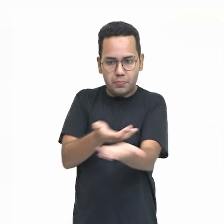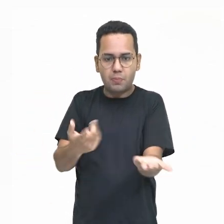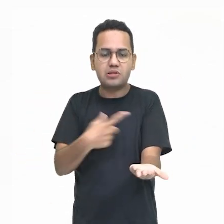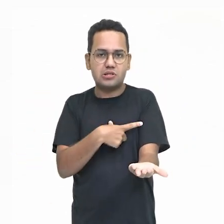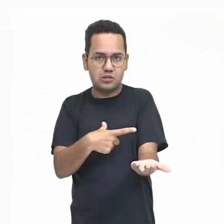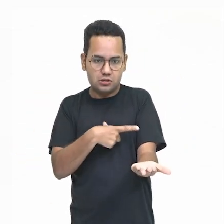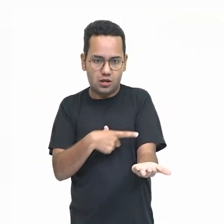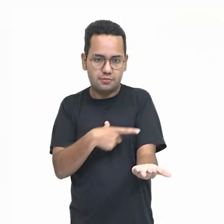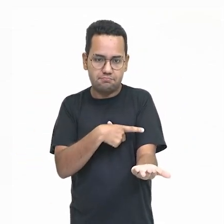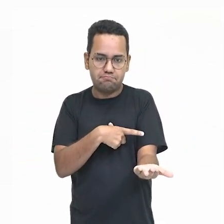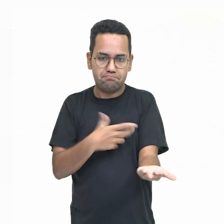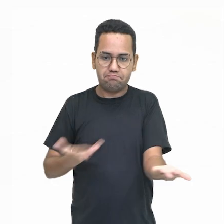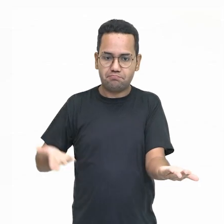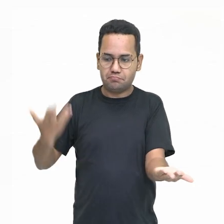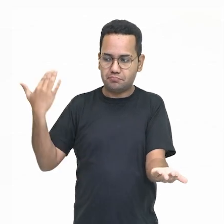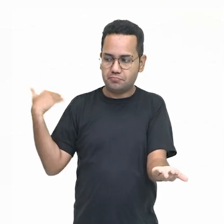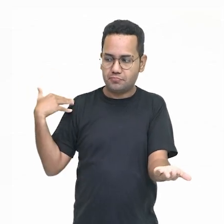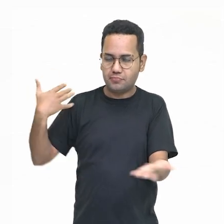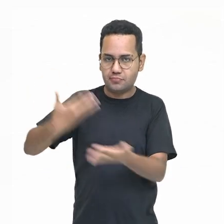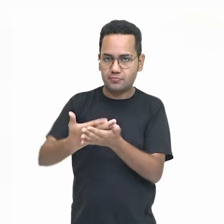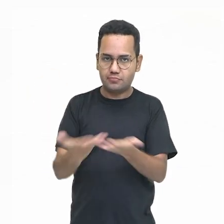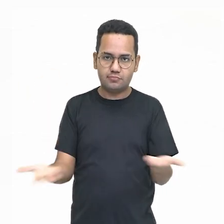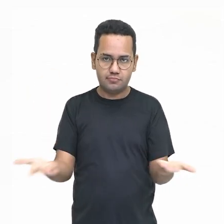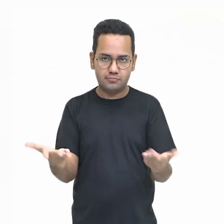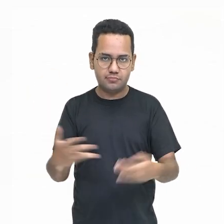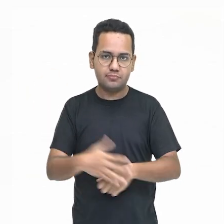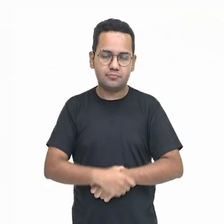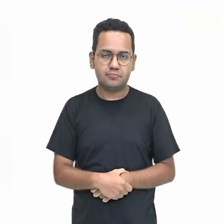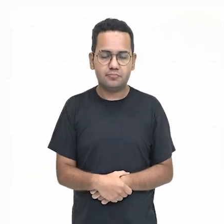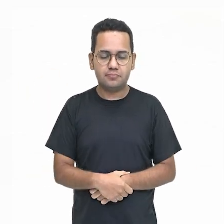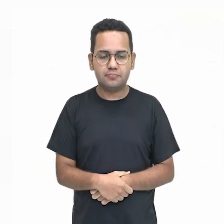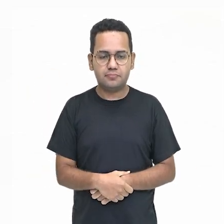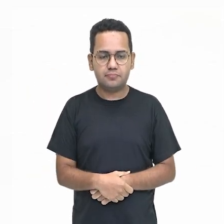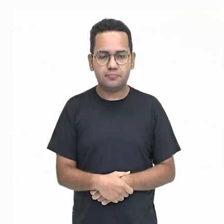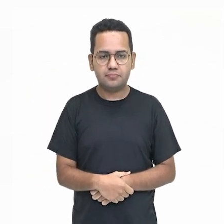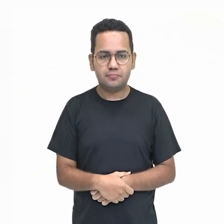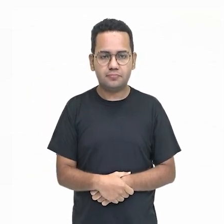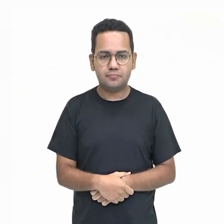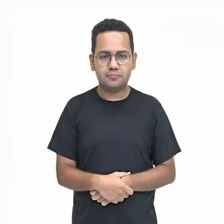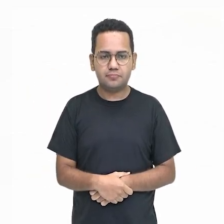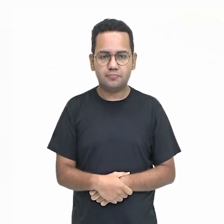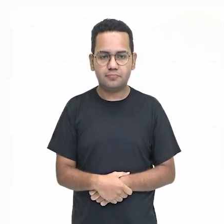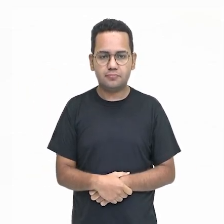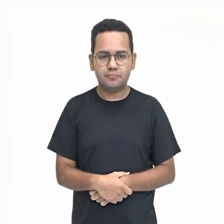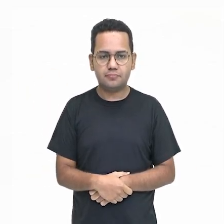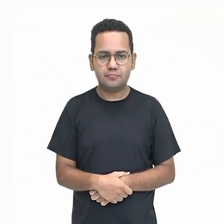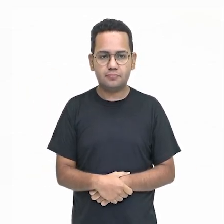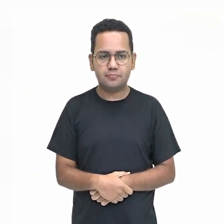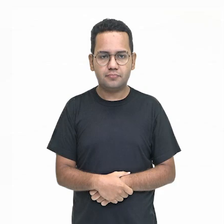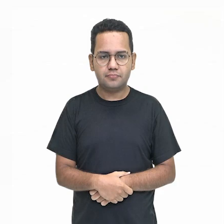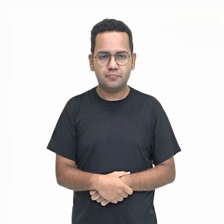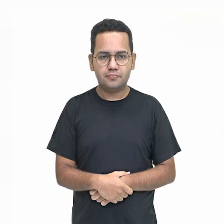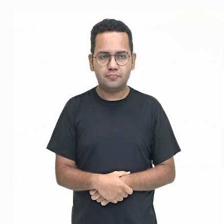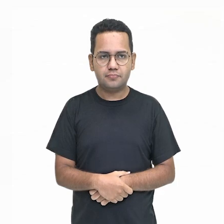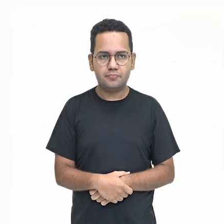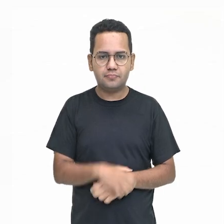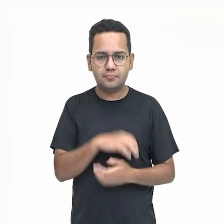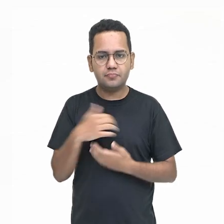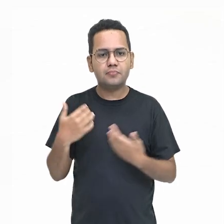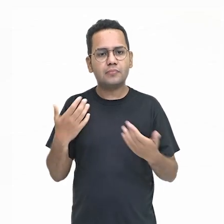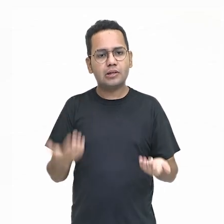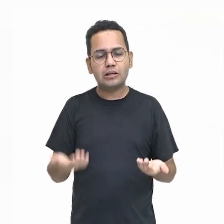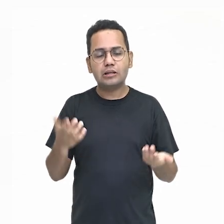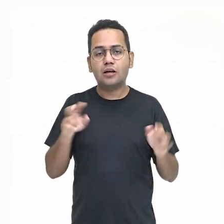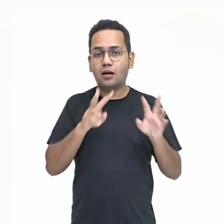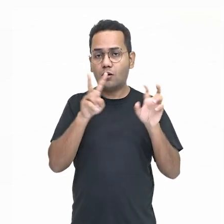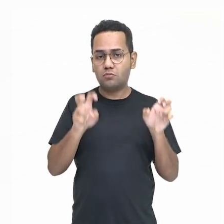estão aqui desde o passado até o presente. Isso aí, gente, é a